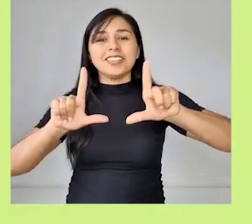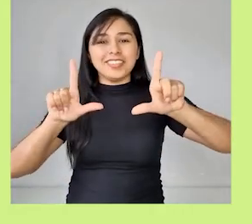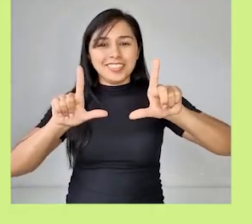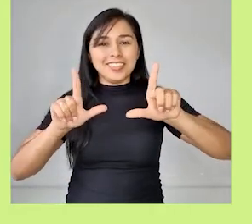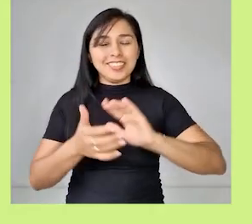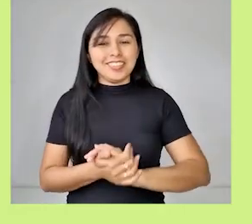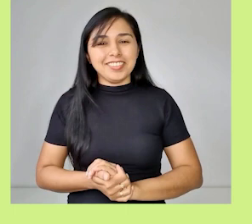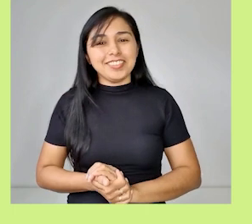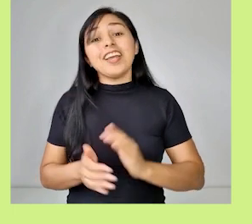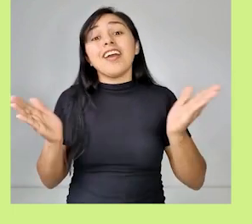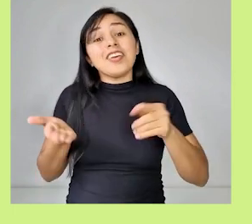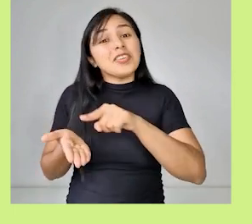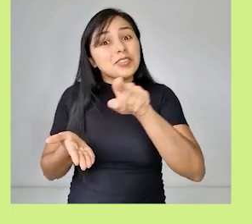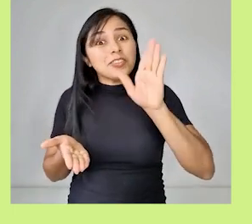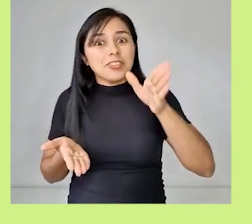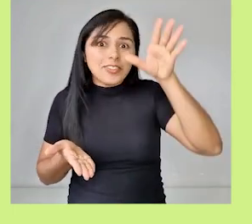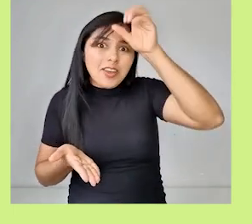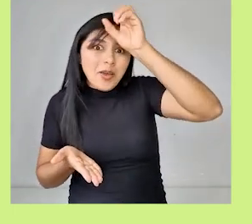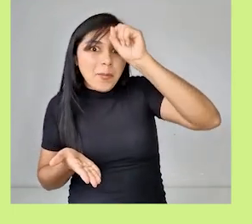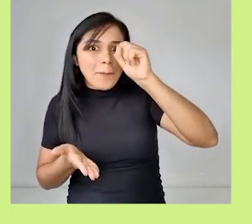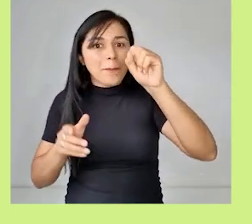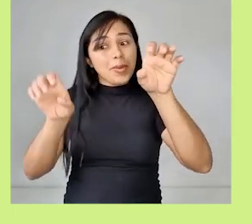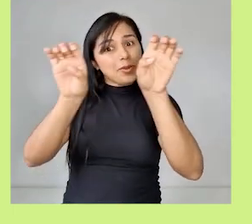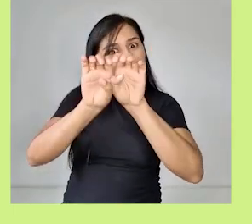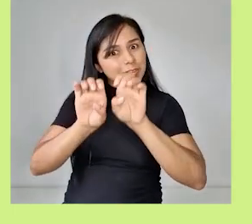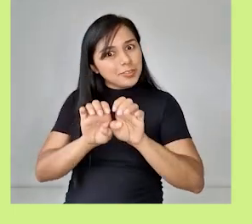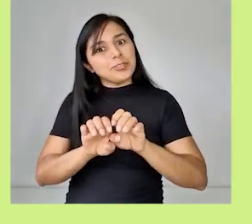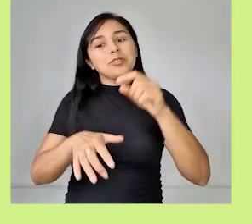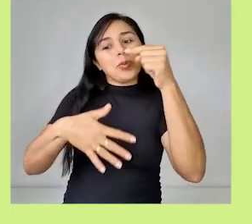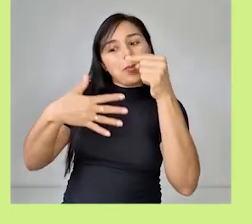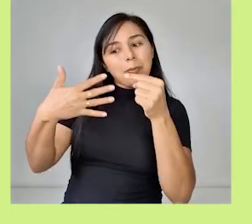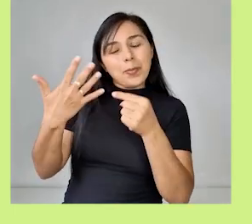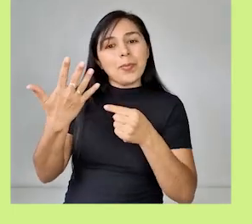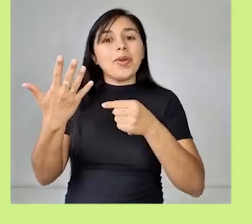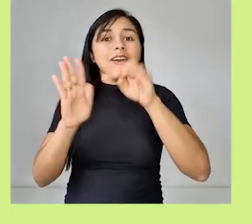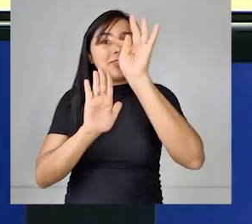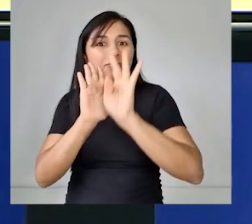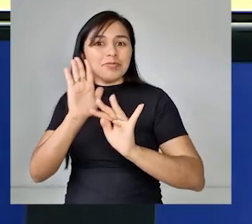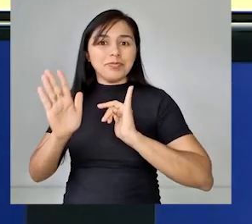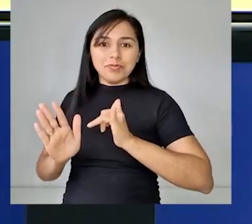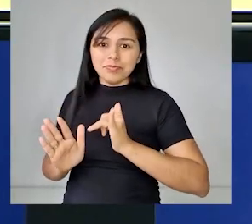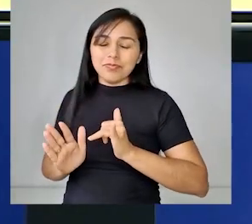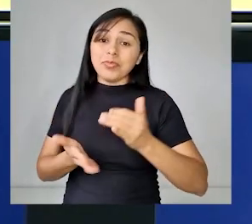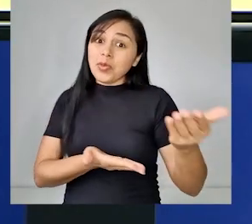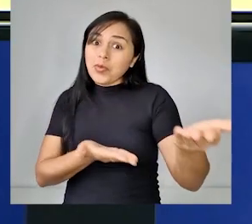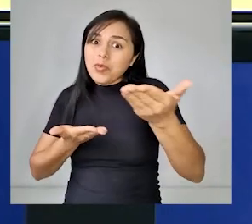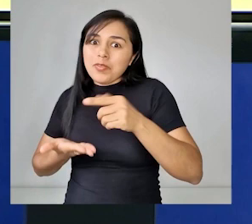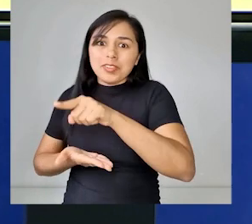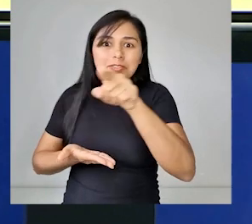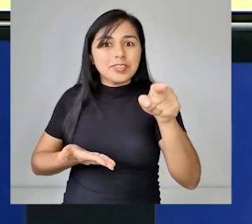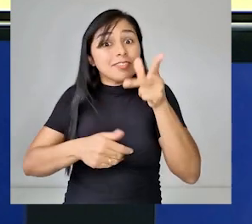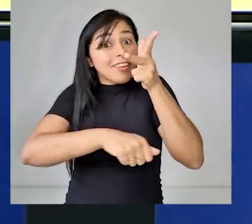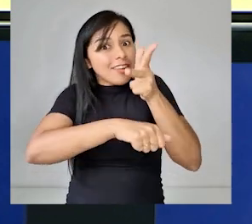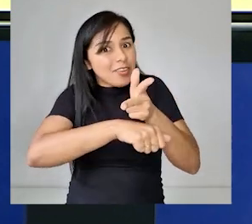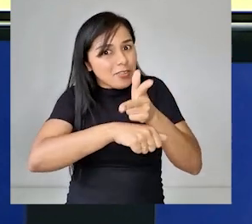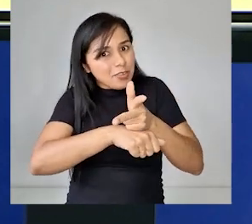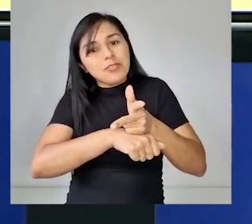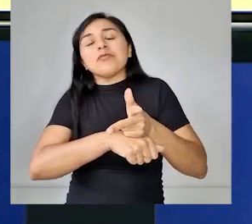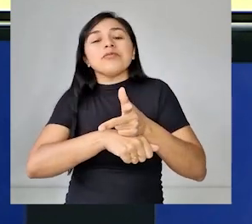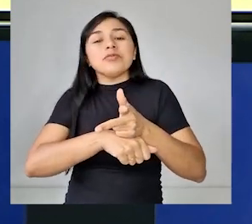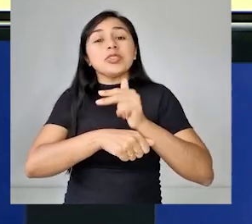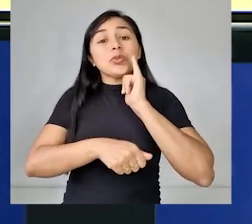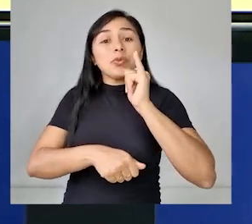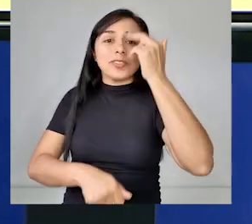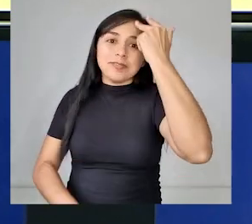telinha. Agora que você já aprendeu sobre a estrutura e os elementos dos textos narrativos, te convido a gravar um vídeo contando uma história que